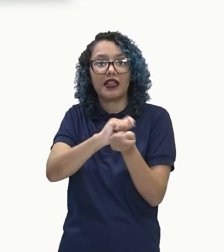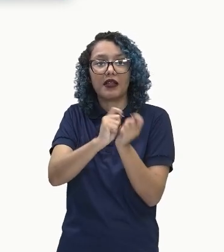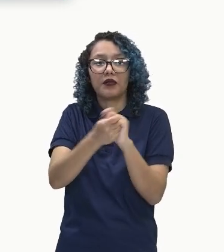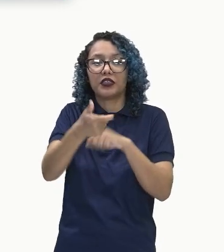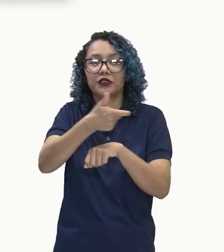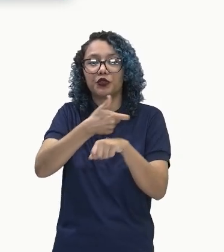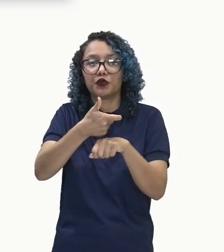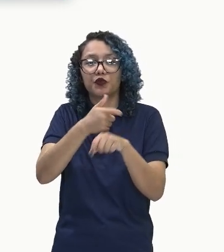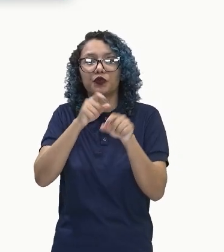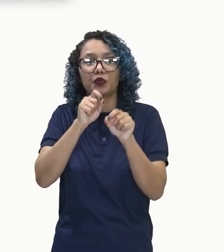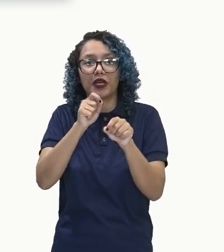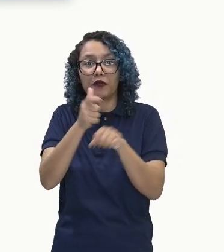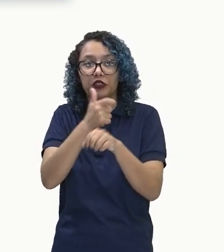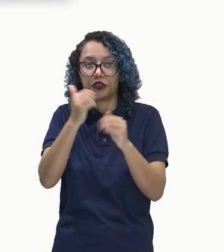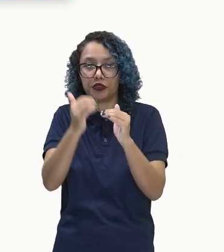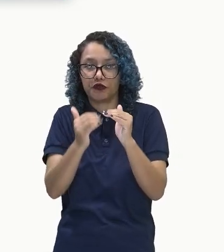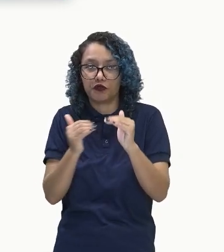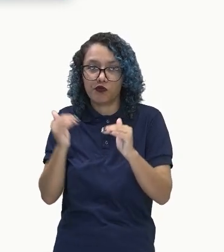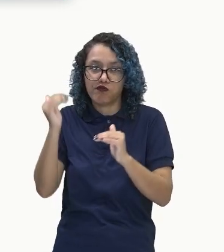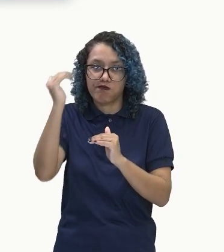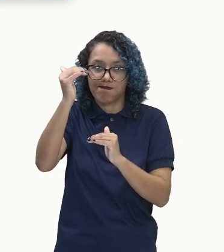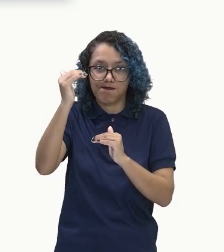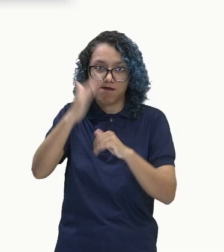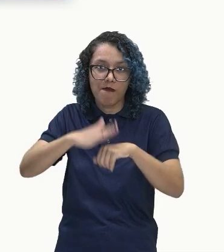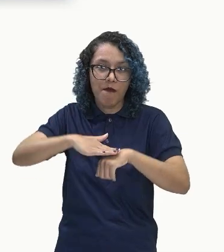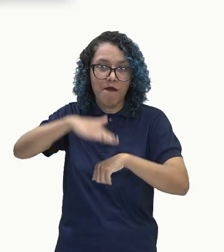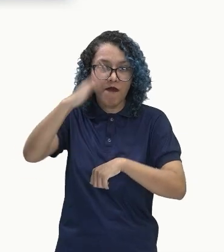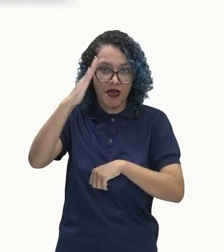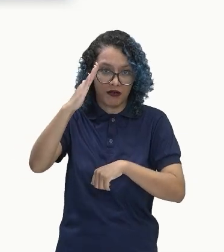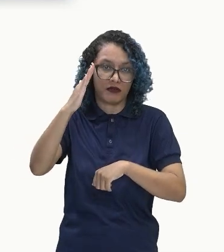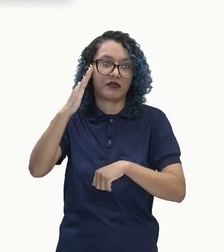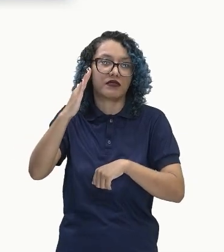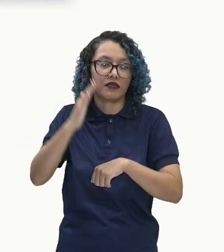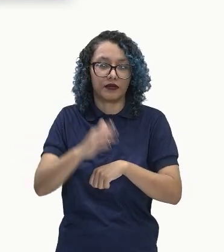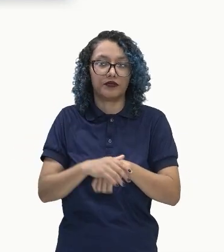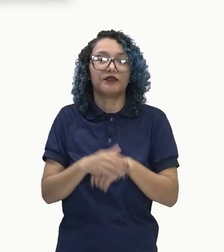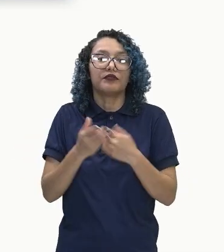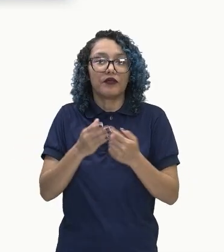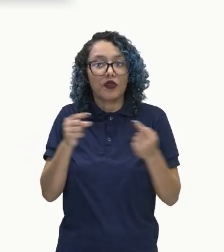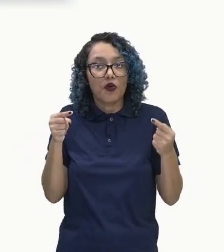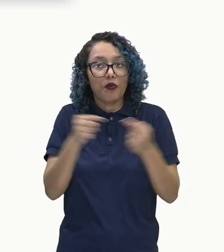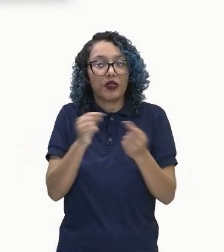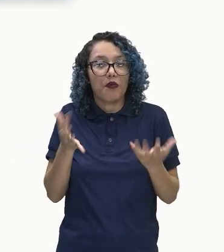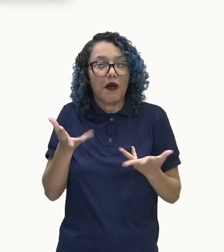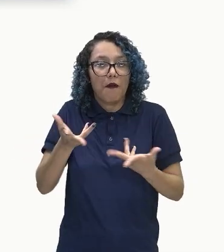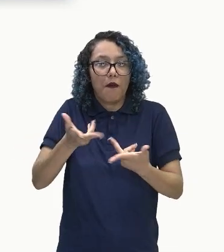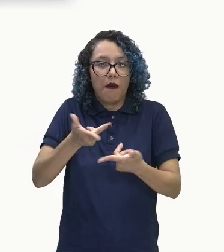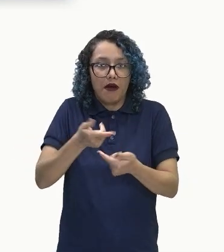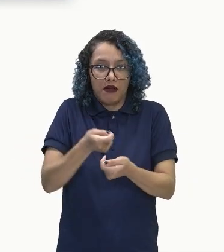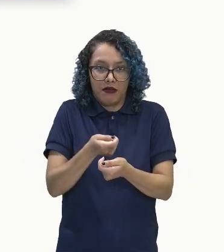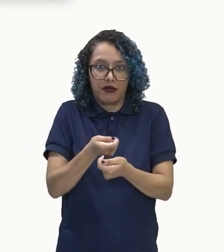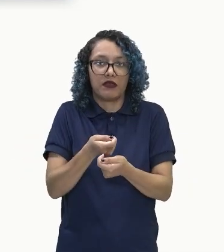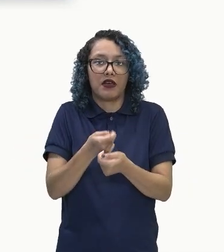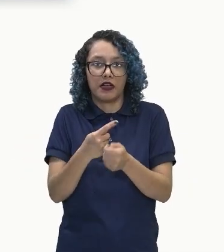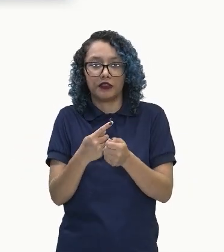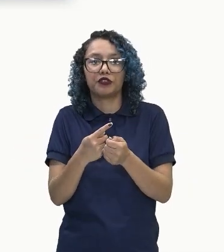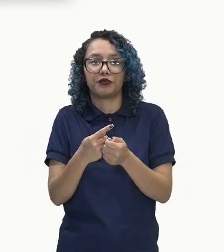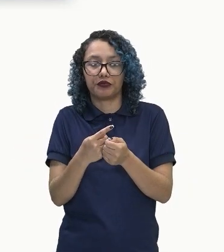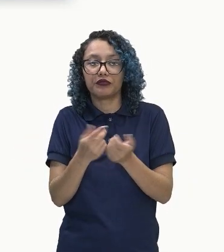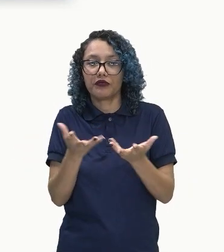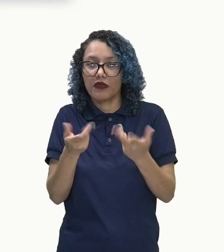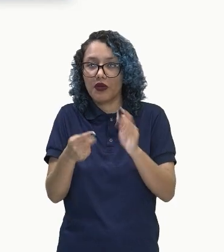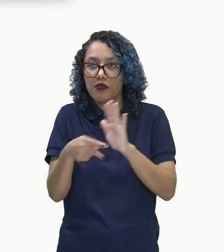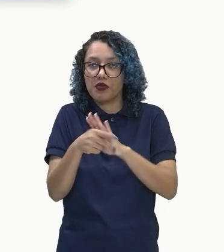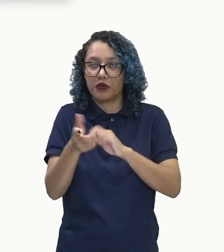um adjetivo superlativo, ou seja, uma qualidade, ou seja, essa qualidade desse adjetivo, representada por